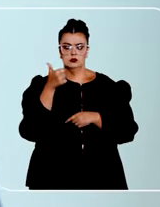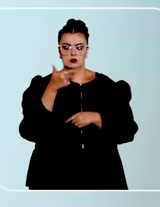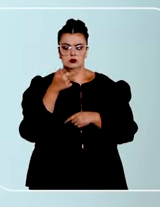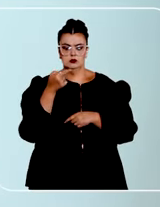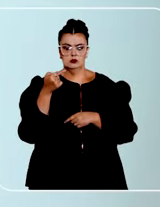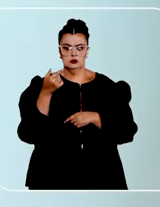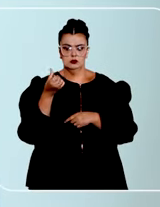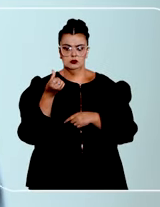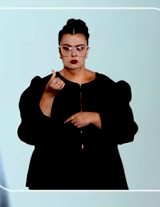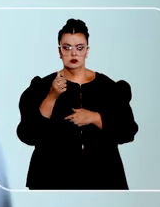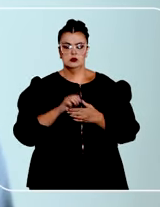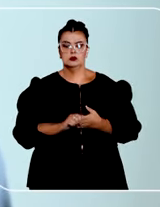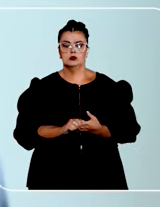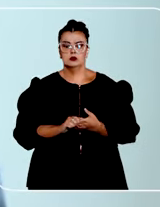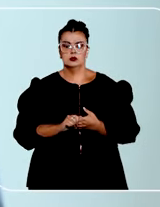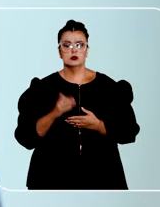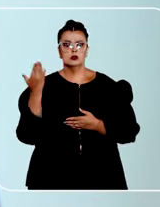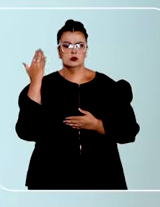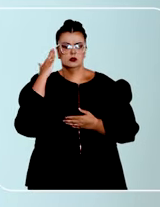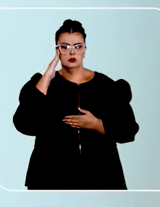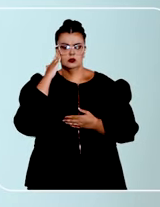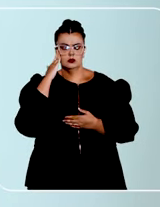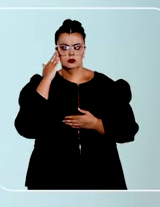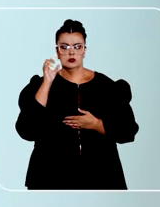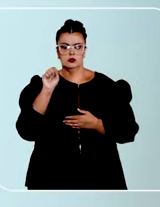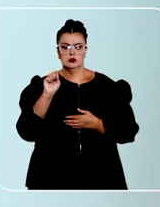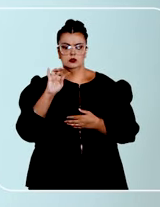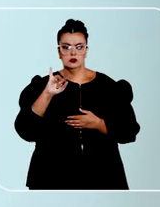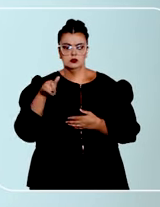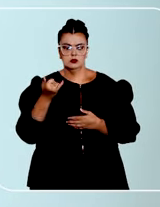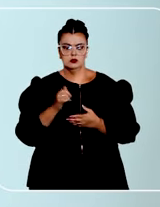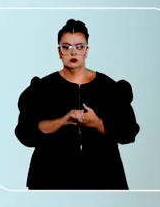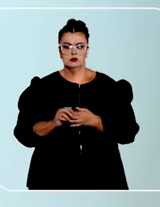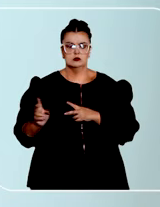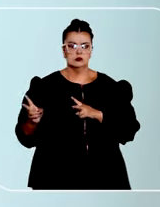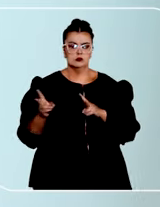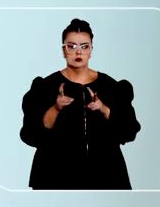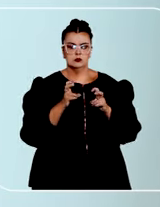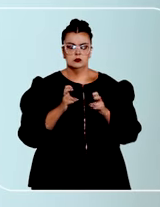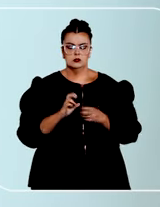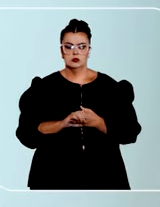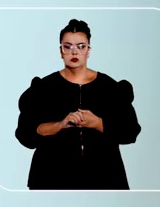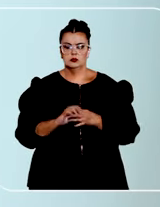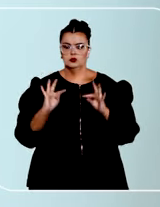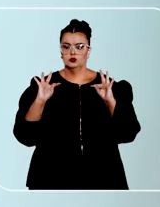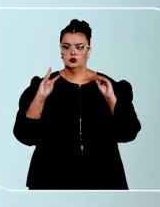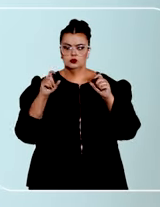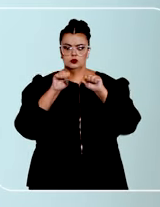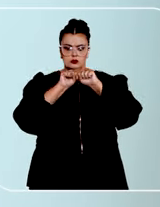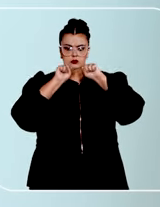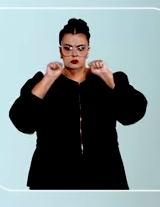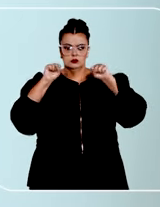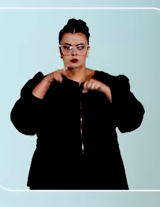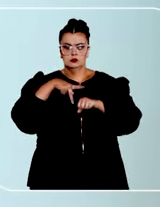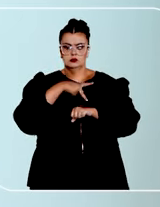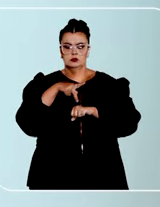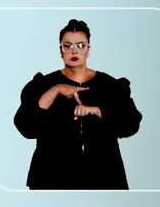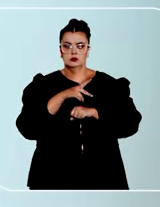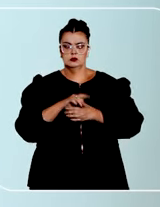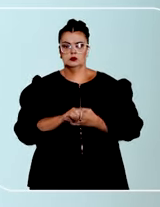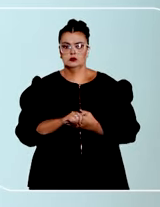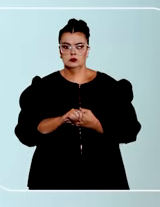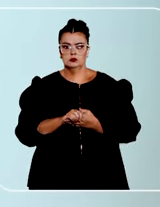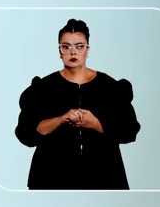1076 e esse entendimento do Superior Tribunal de Justiça deve ser observado por todos os tribunais do país resultou